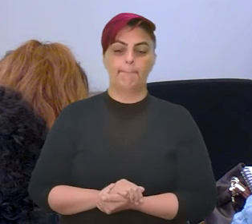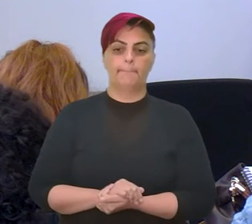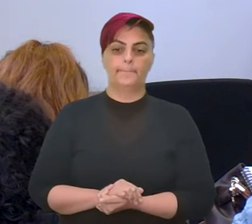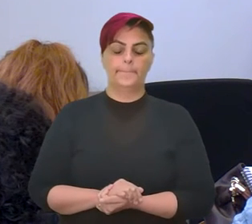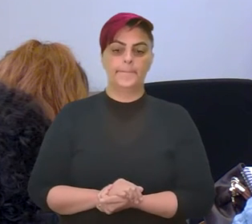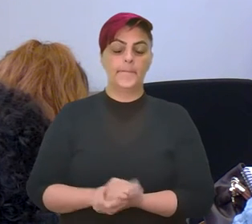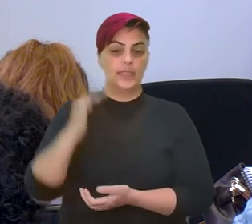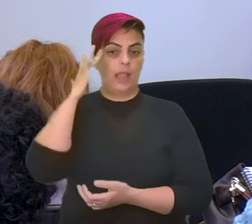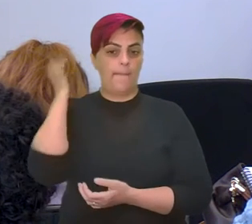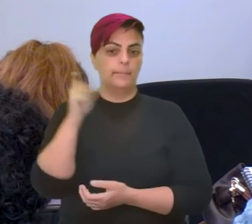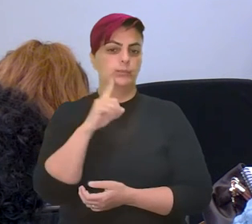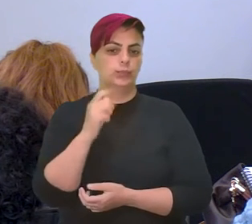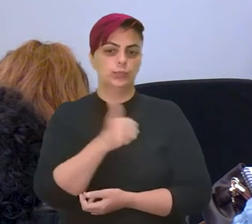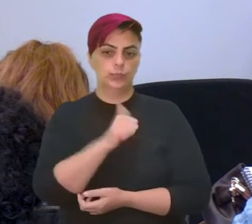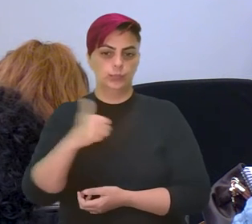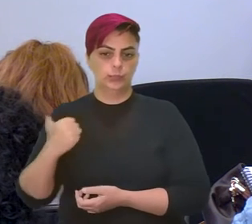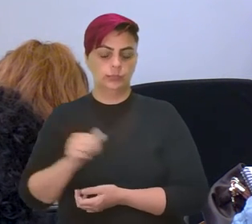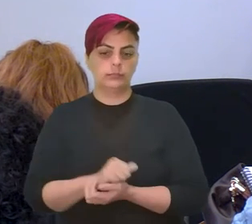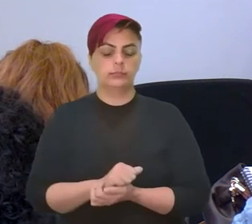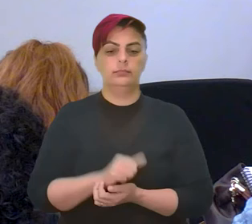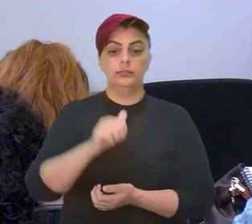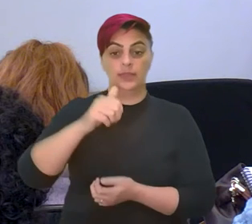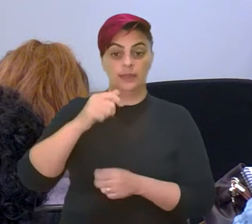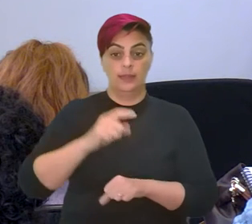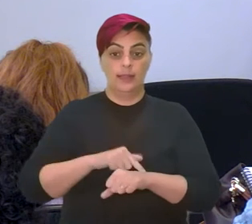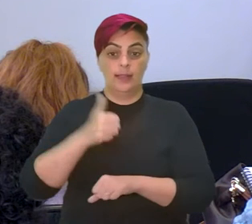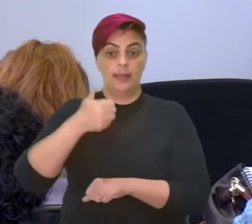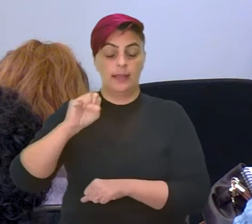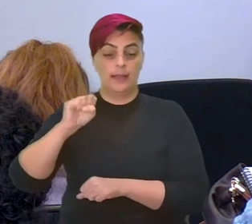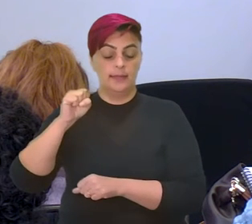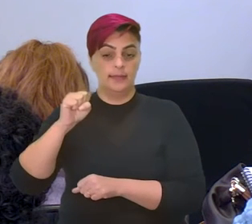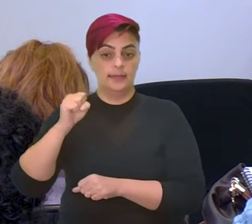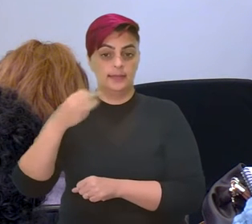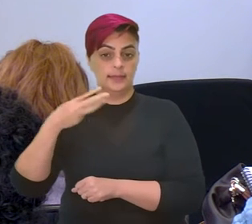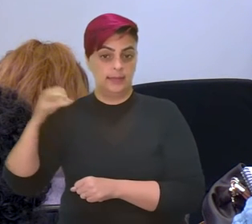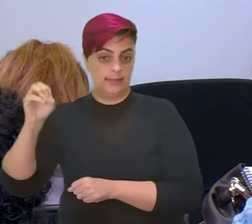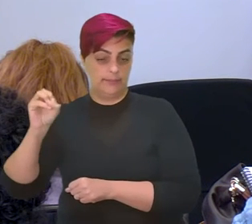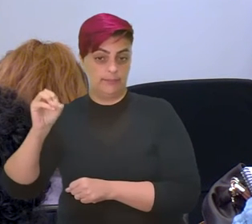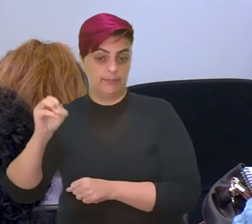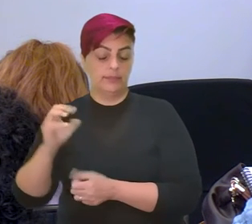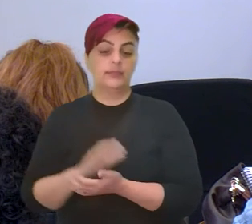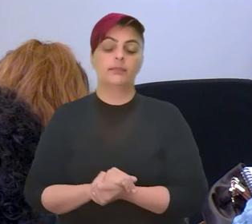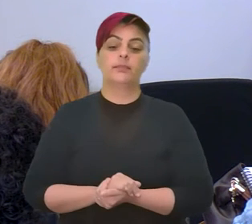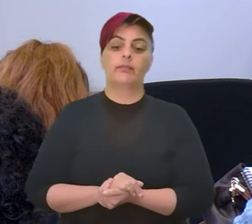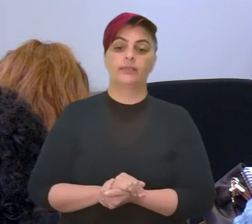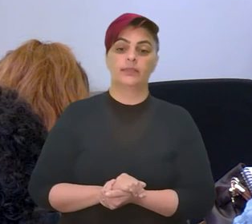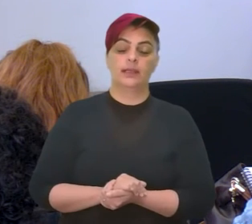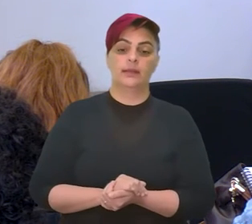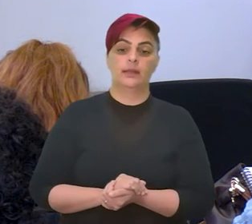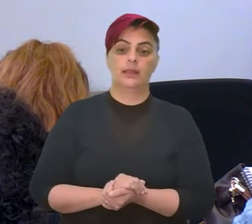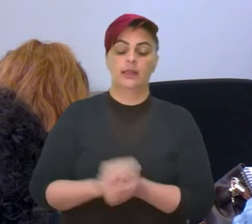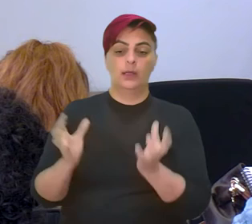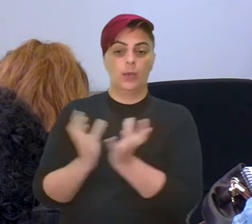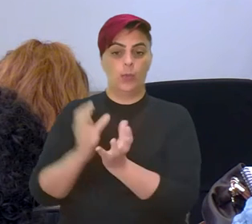mesa. Amanhã, dia 11, às 10h30, a mesa voltada para as etnografias de campos centrais nas sociedades ocidentais,